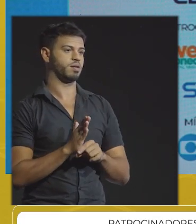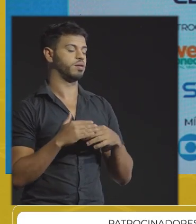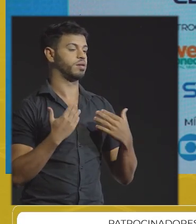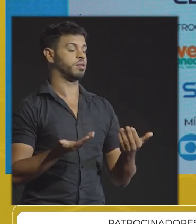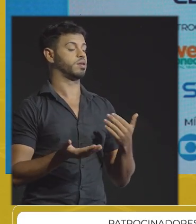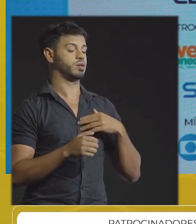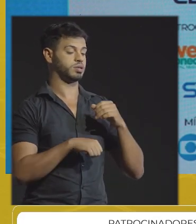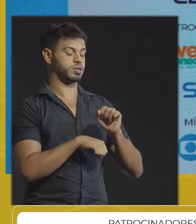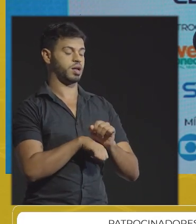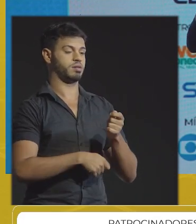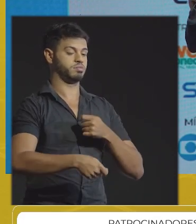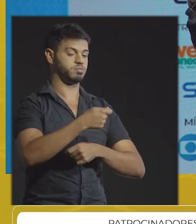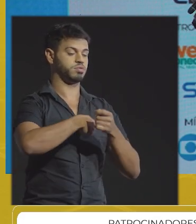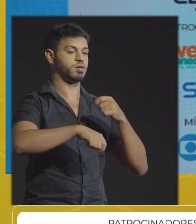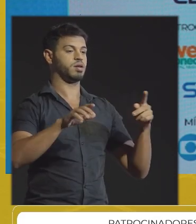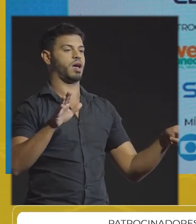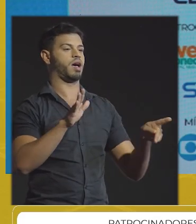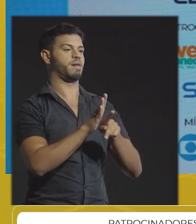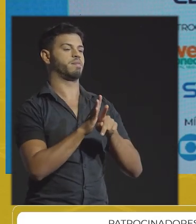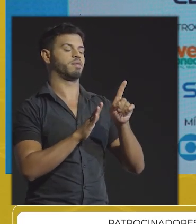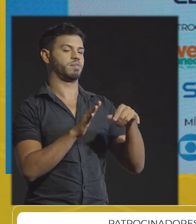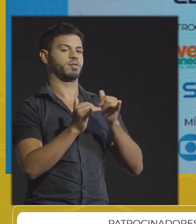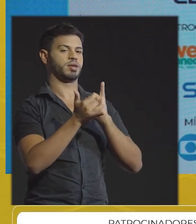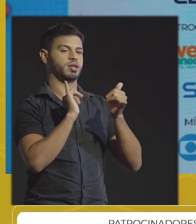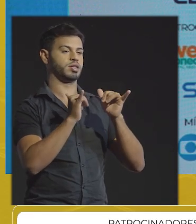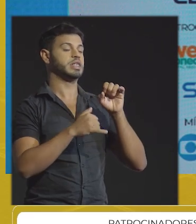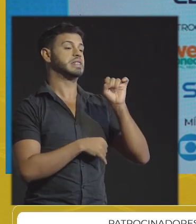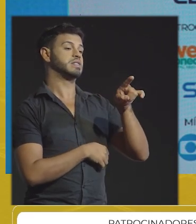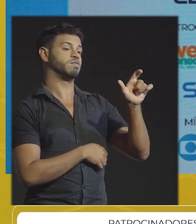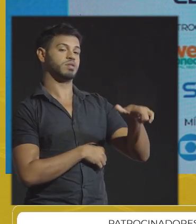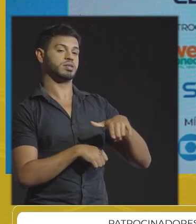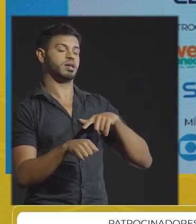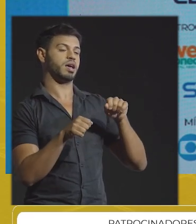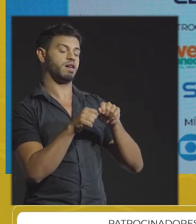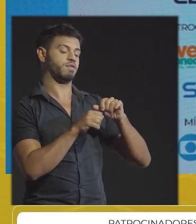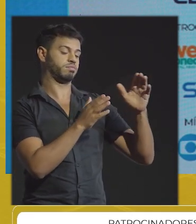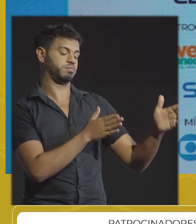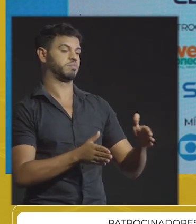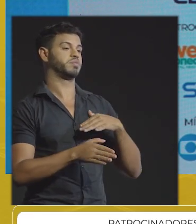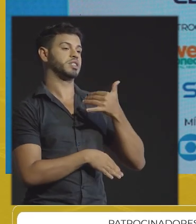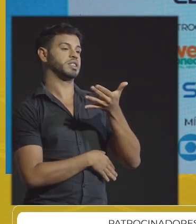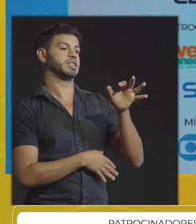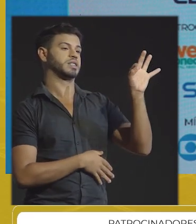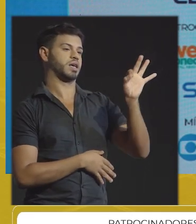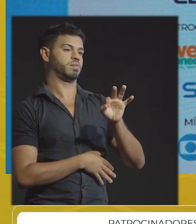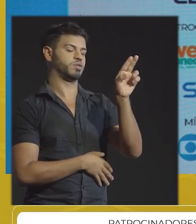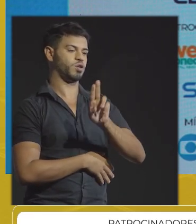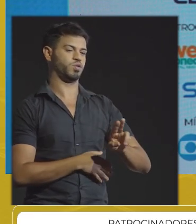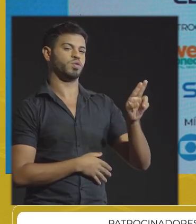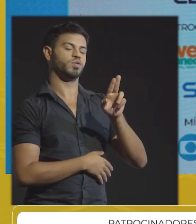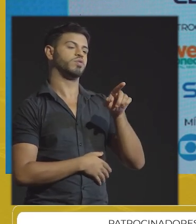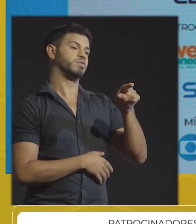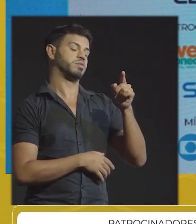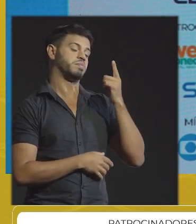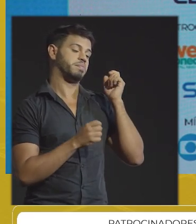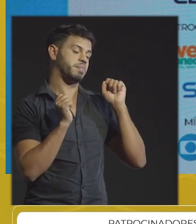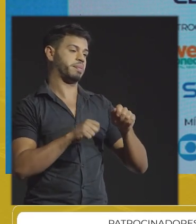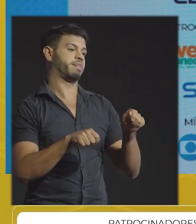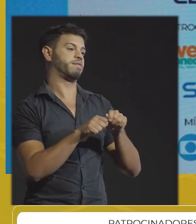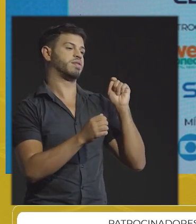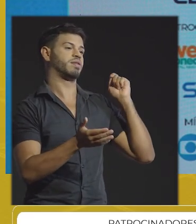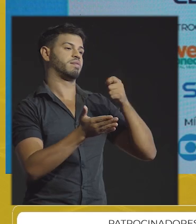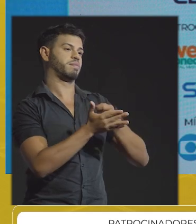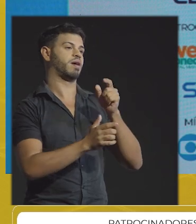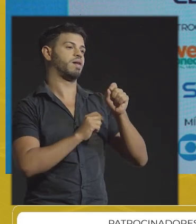por estar gerando a própria energia e se você faz autoprodução para 100% do consumo basicamente você vai pagar